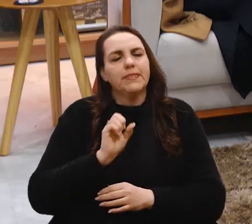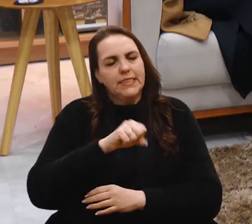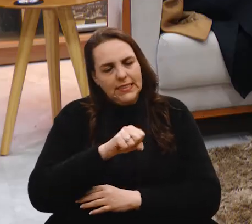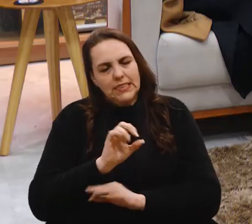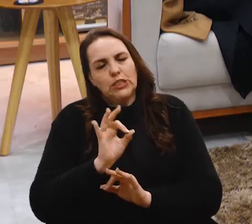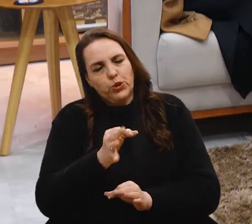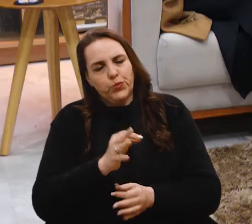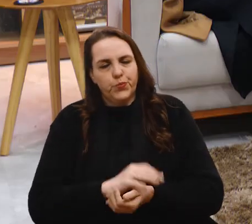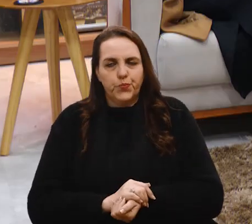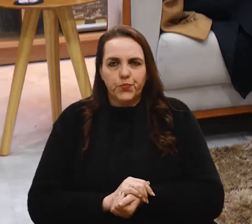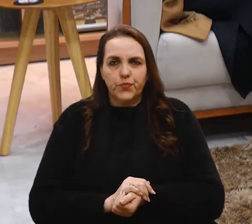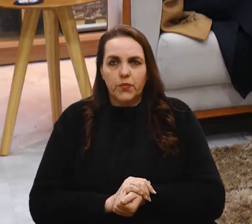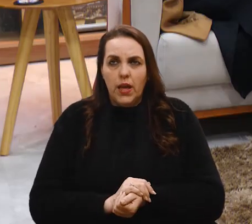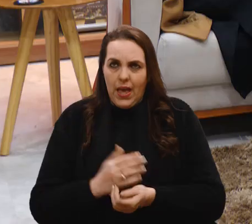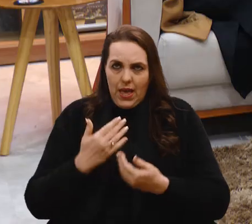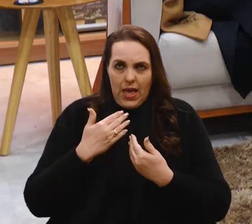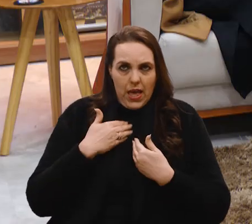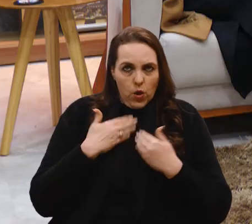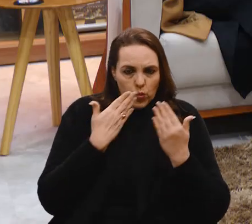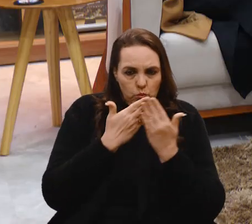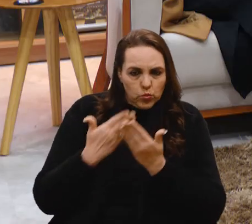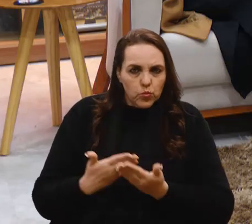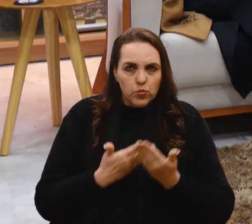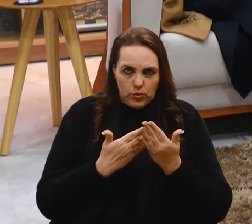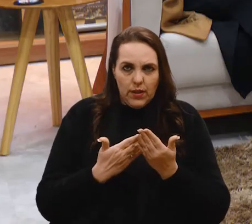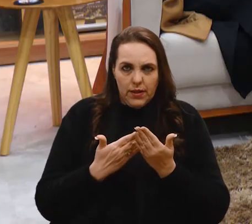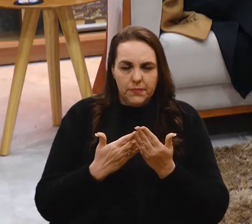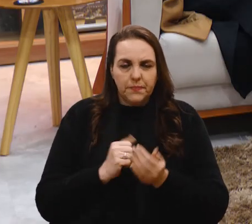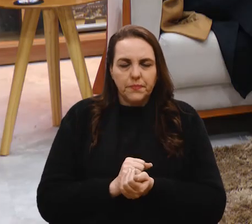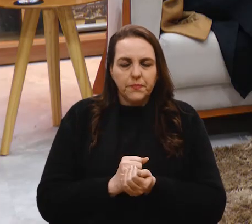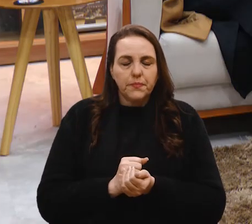tudo? Porque, assim, pelo que eu estava estudando,